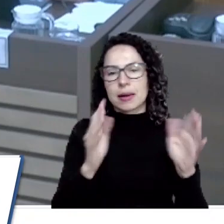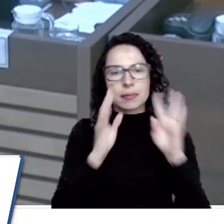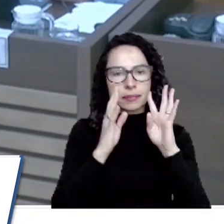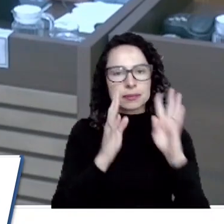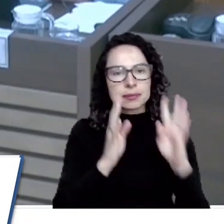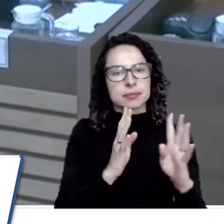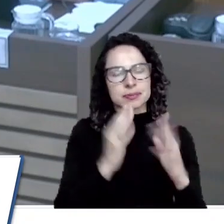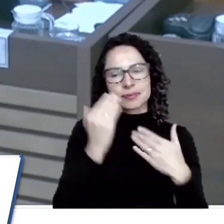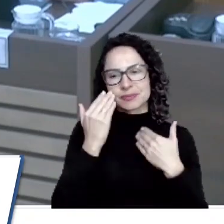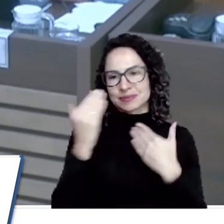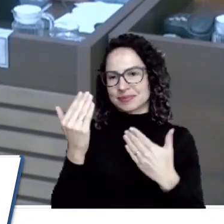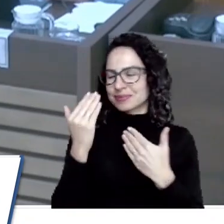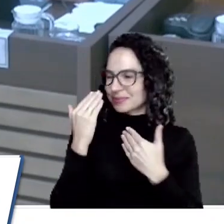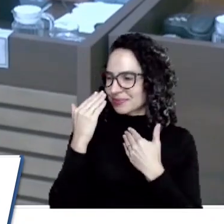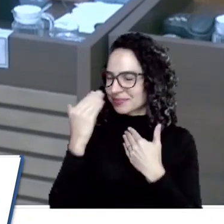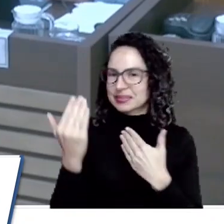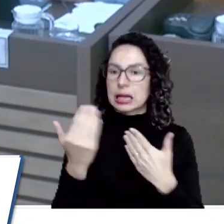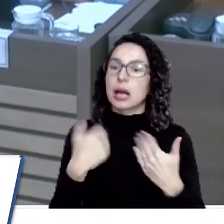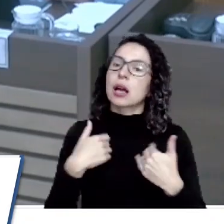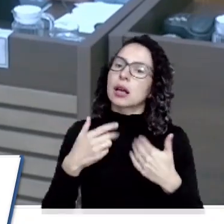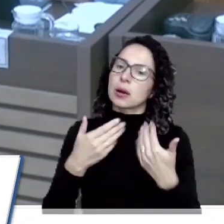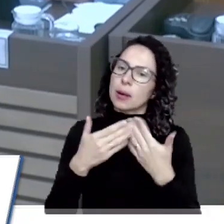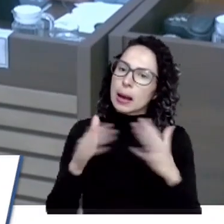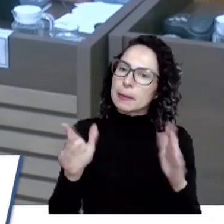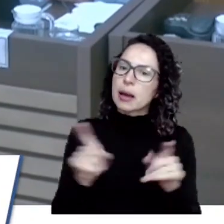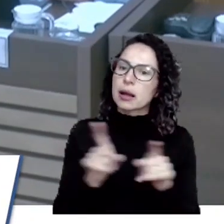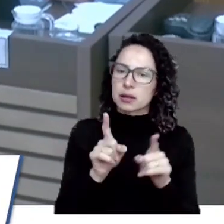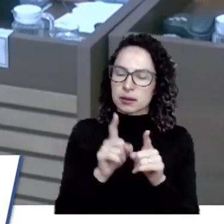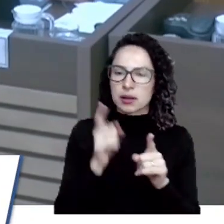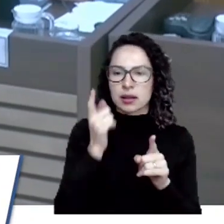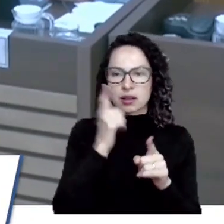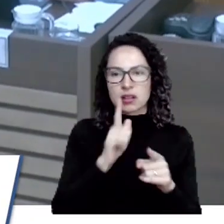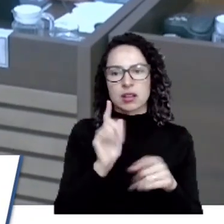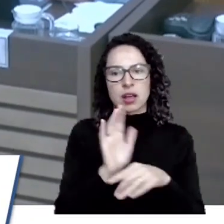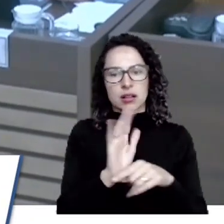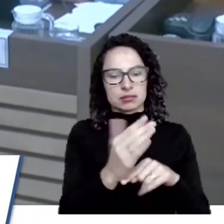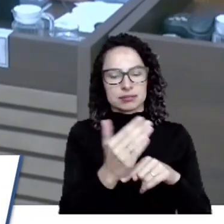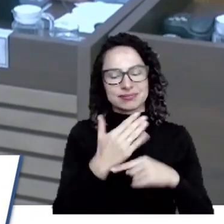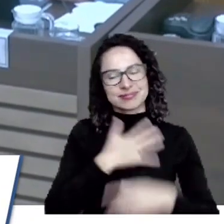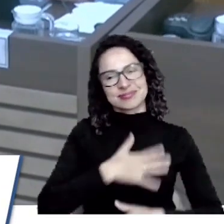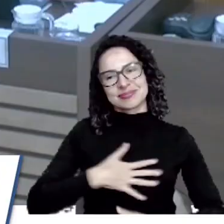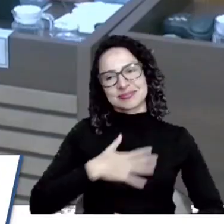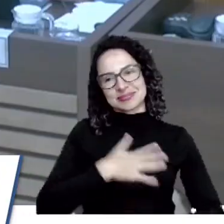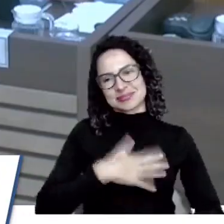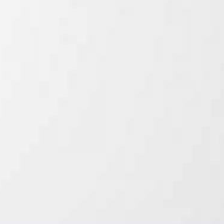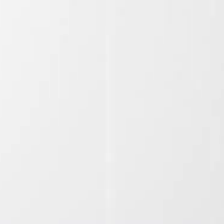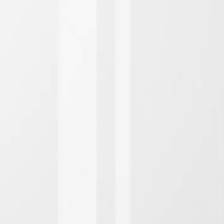obrigado. Obrigado, excelência, e me coloco sempre à disposição também para auxiliar. Vai ser um prazer. Muito obrigado.